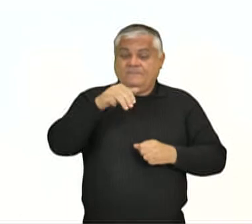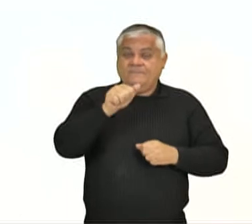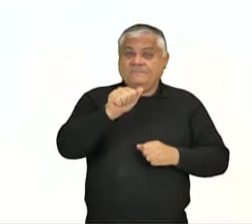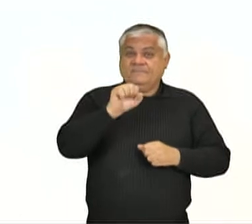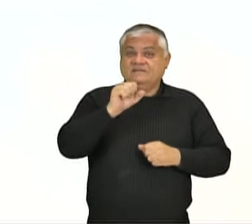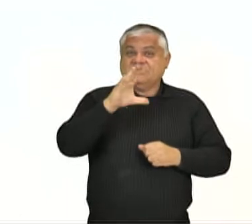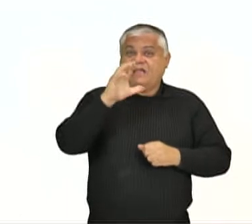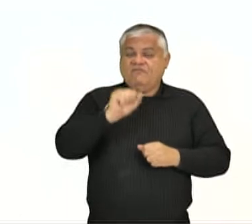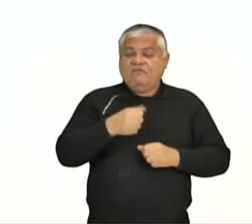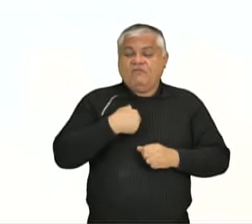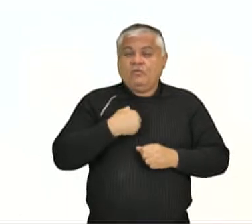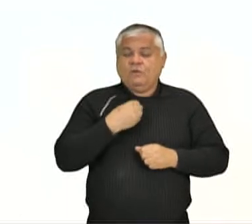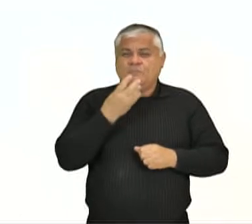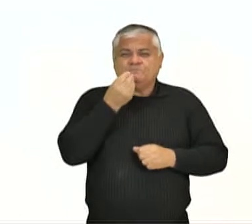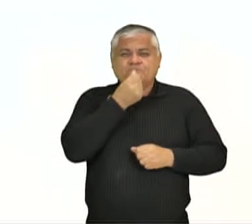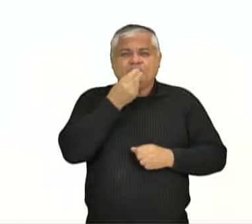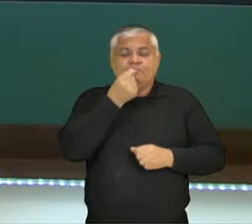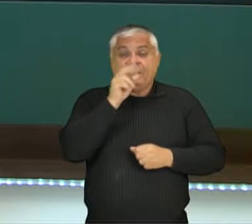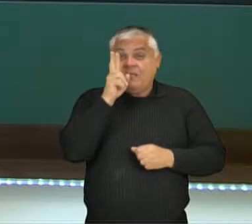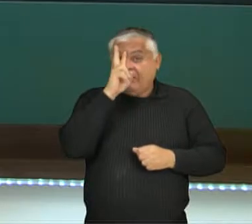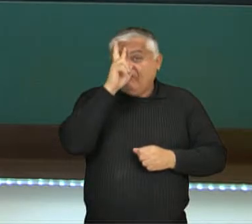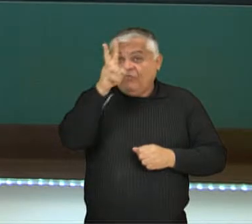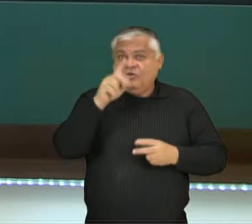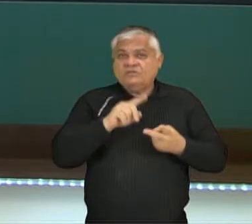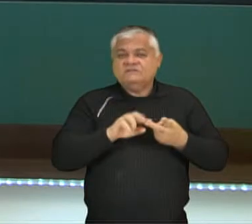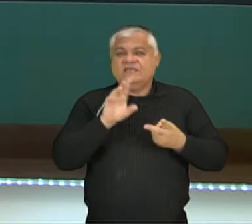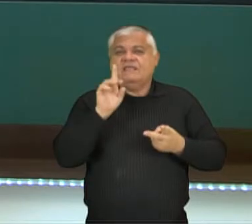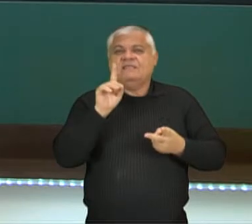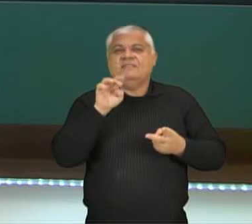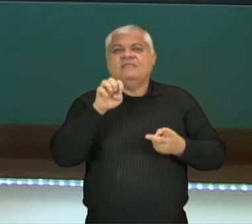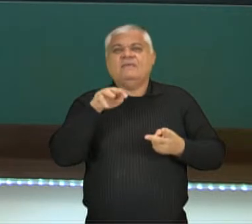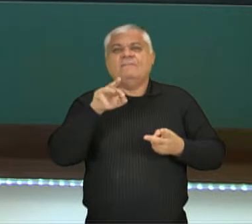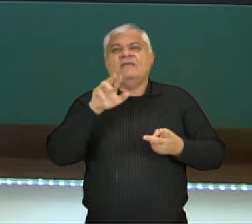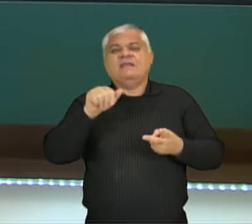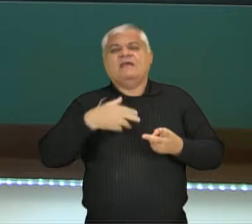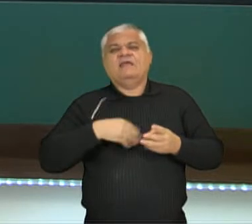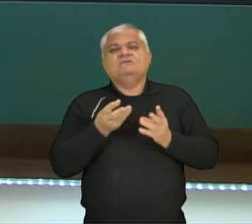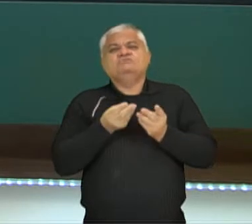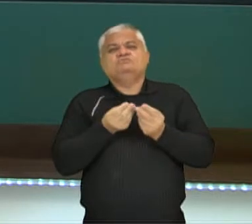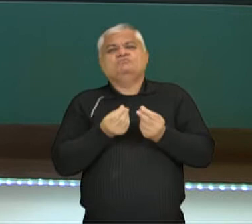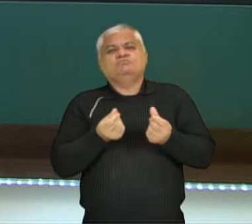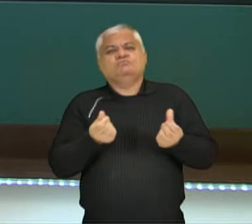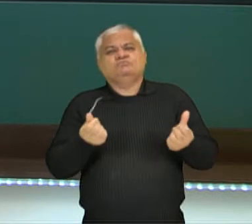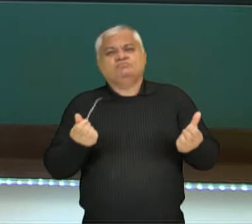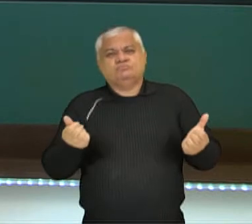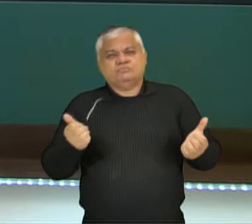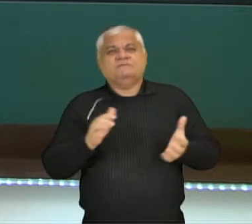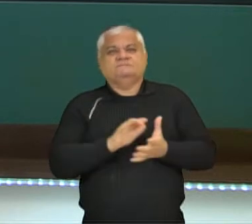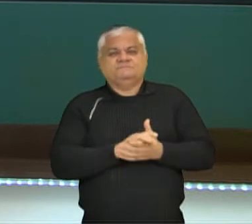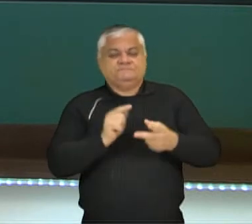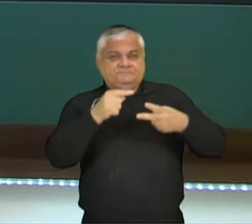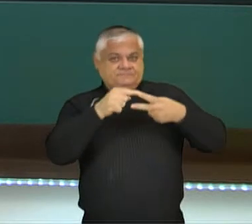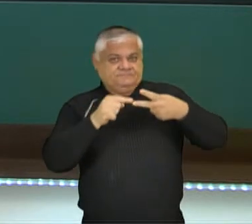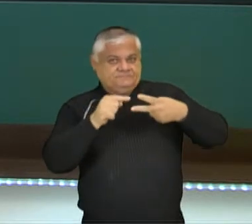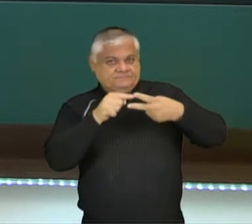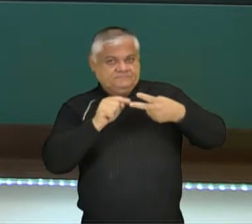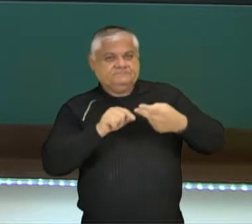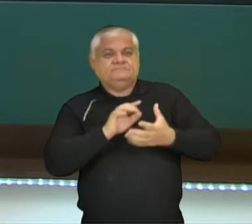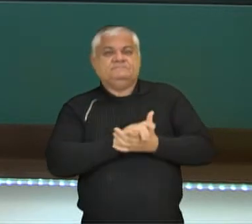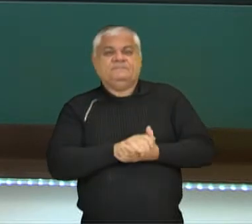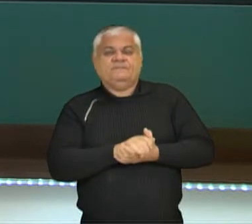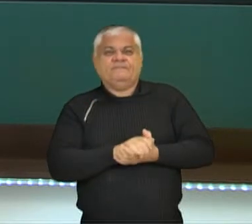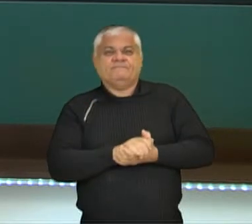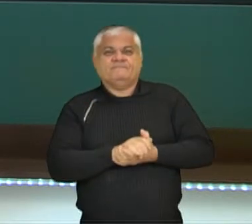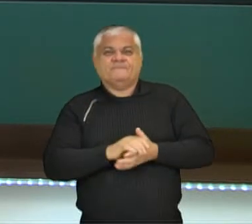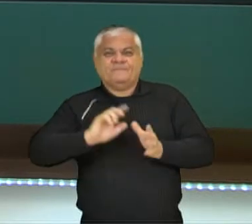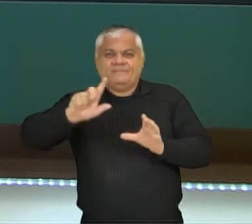sabor forte, o demerara é mais suave. Demerara e o mascavo. O